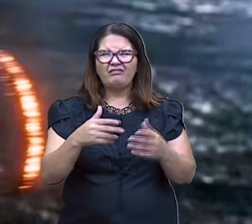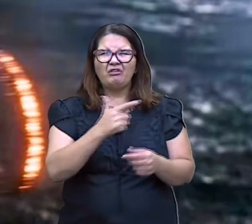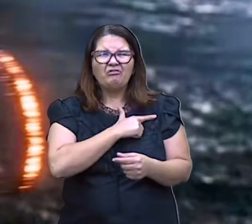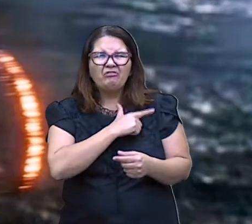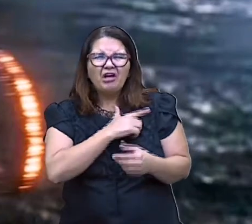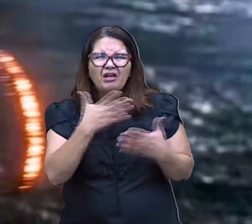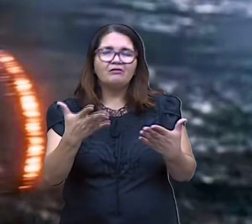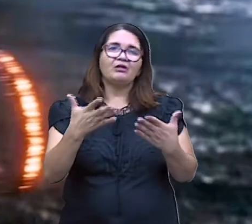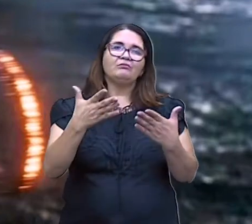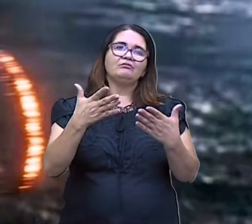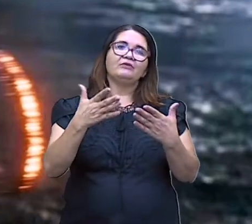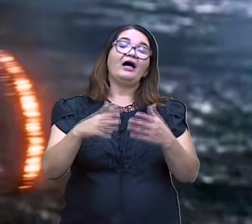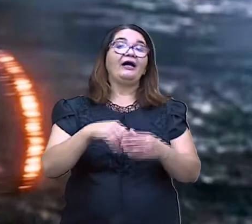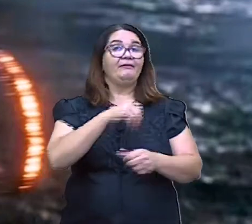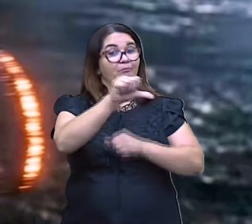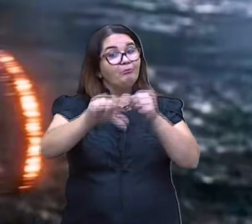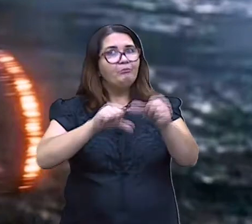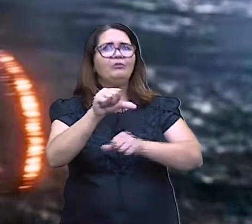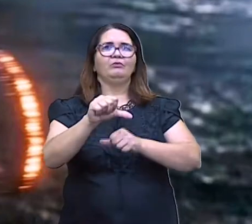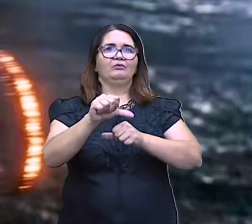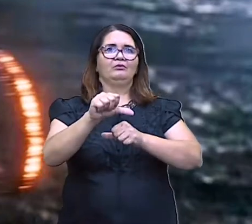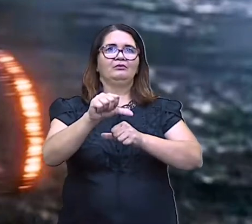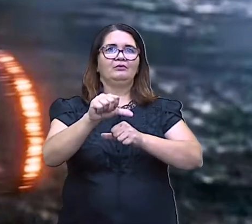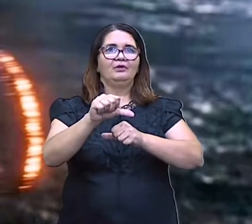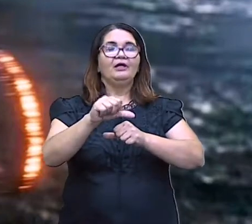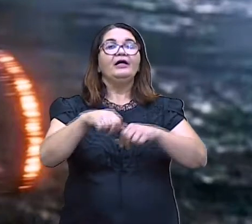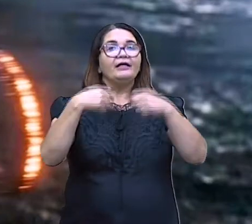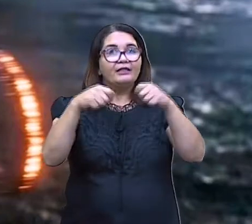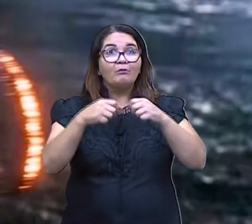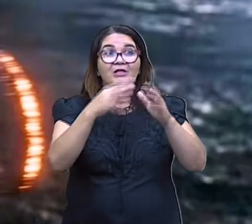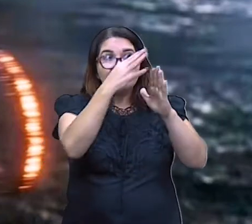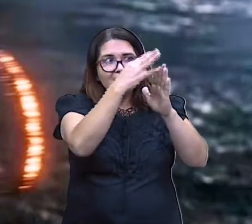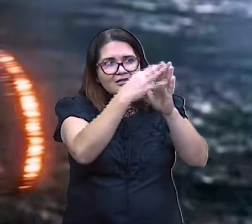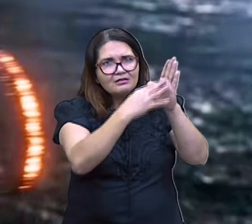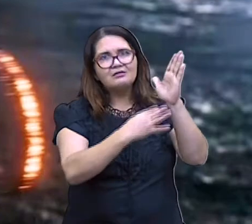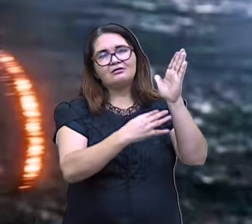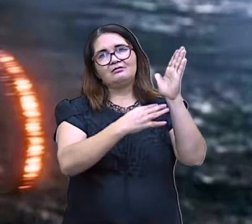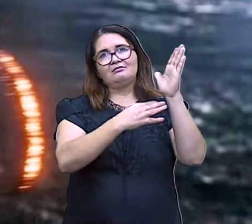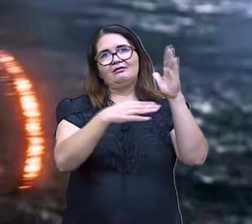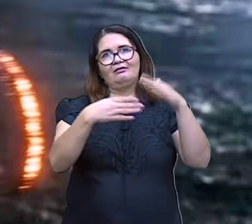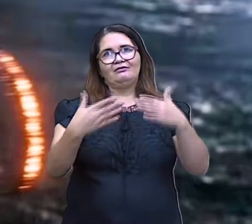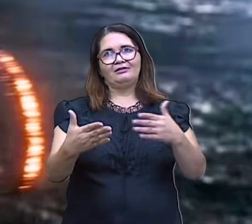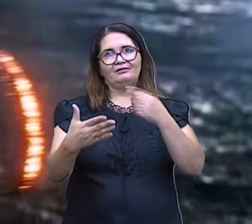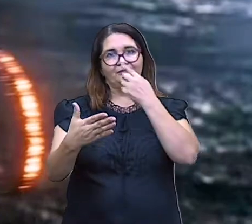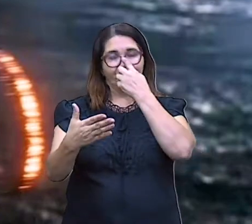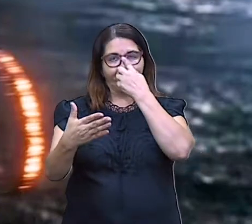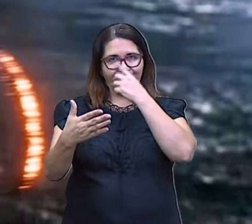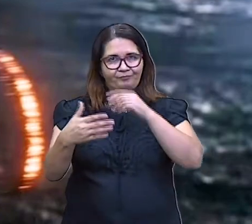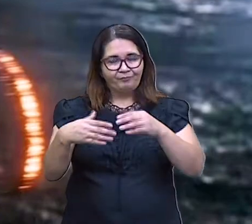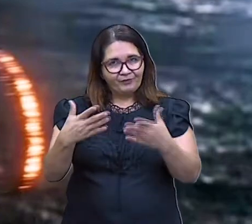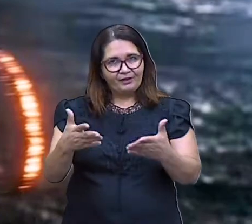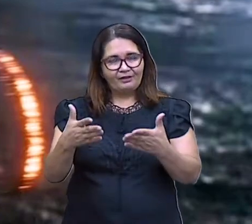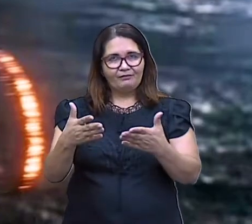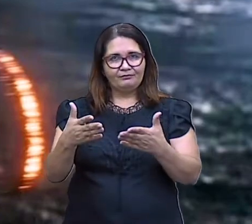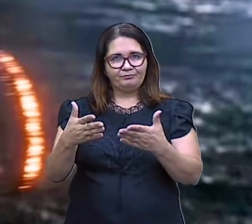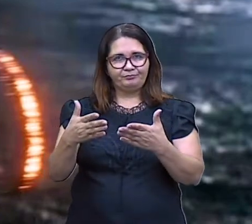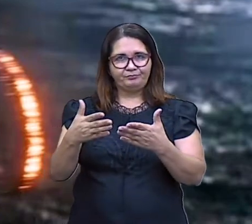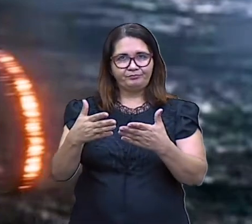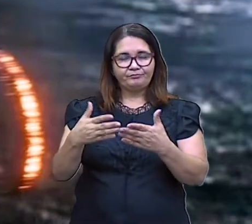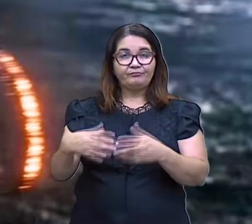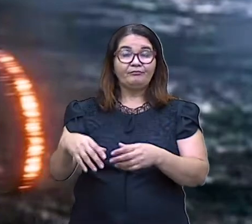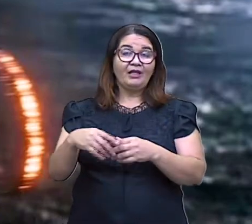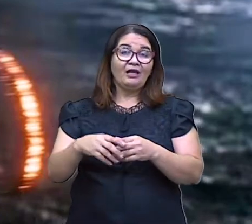é o que foi captado. Inclusive, é muito comum vocês ouvirem dizer que o filme ele tem aí 3